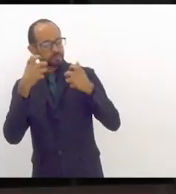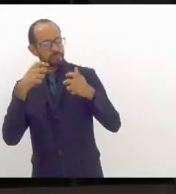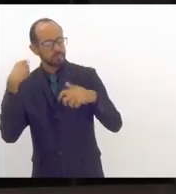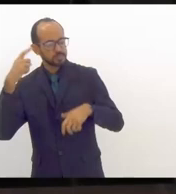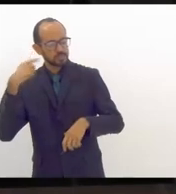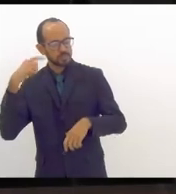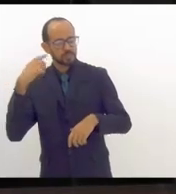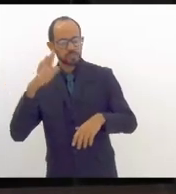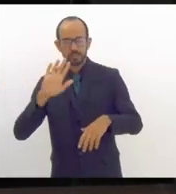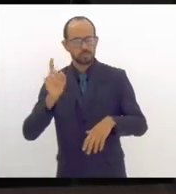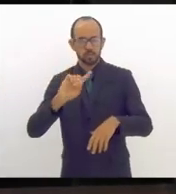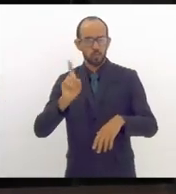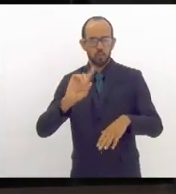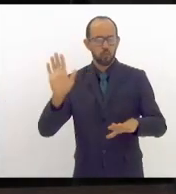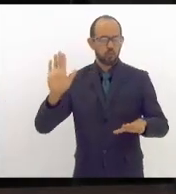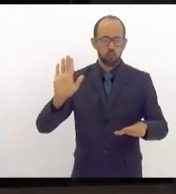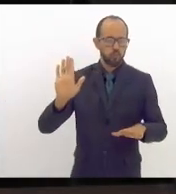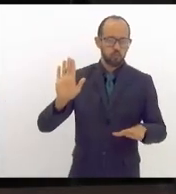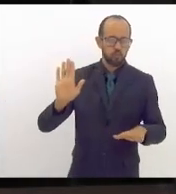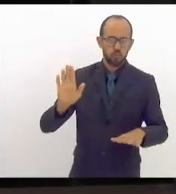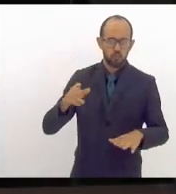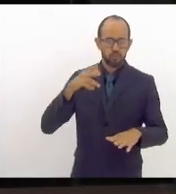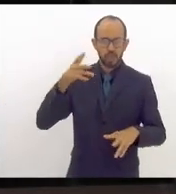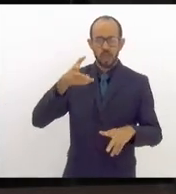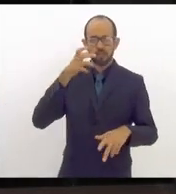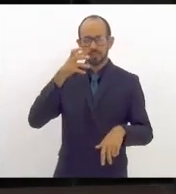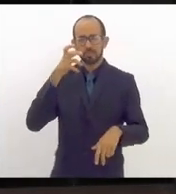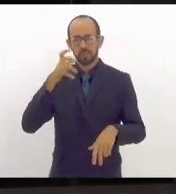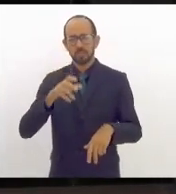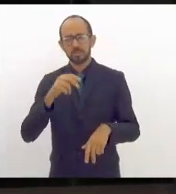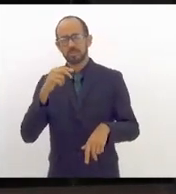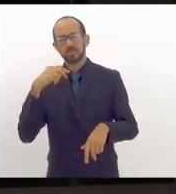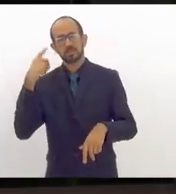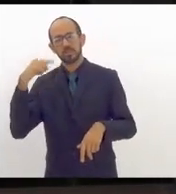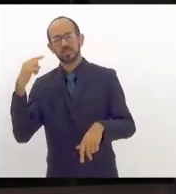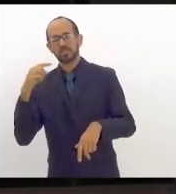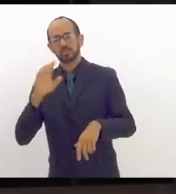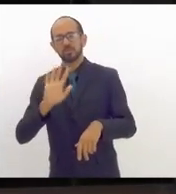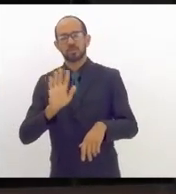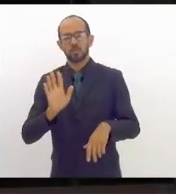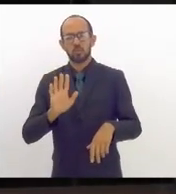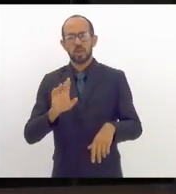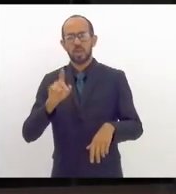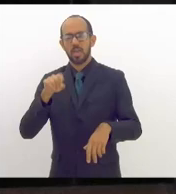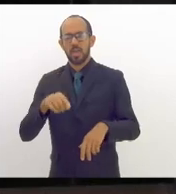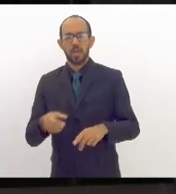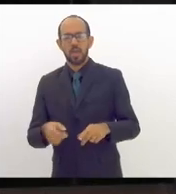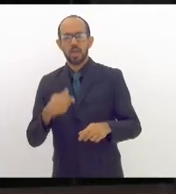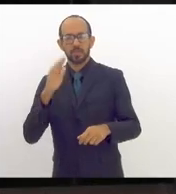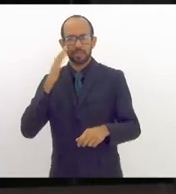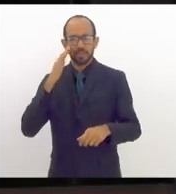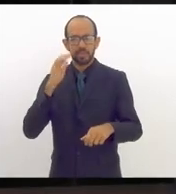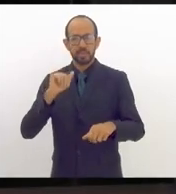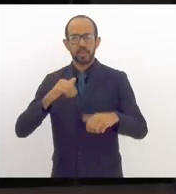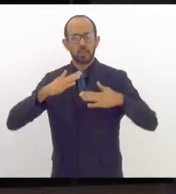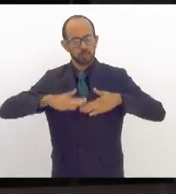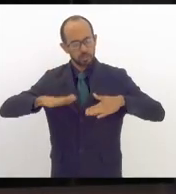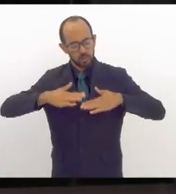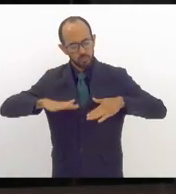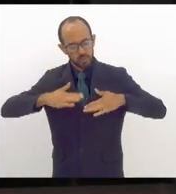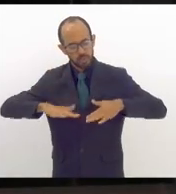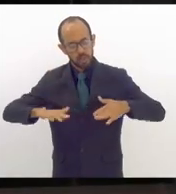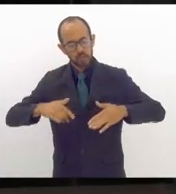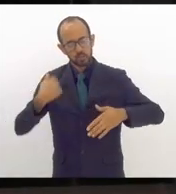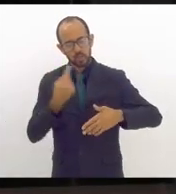não pudemos de forma alguma e vamos exercer digamos com a nossa serenidade com a nossa